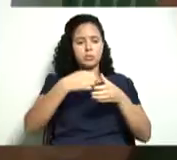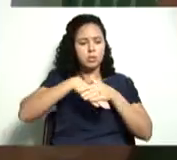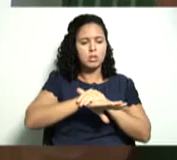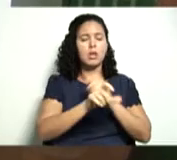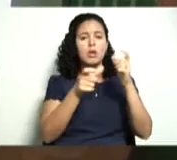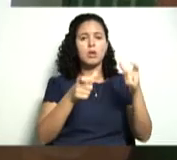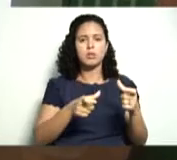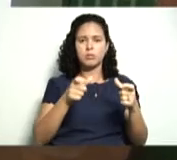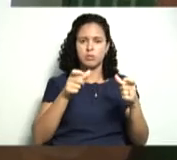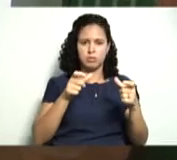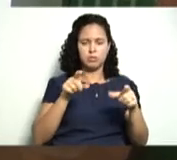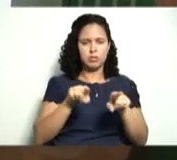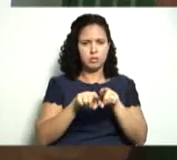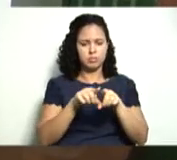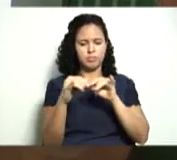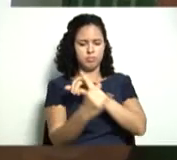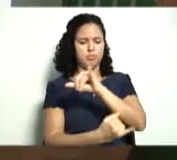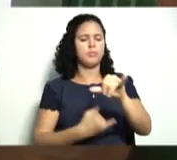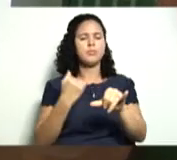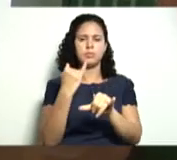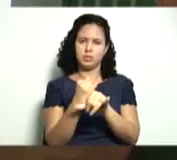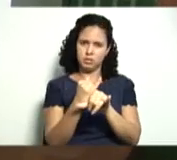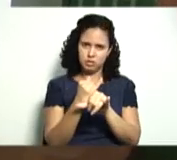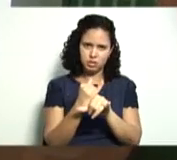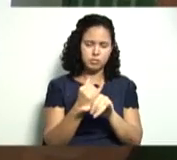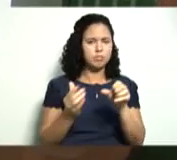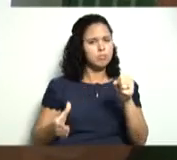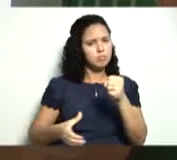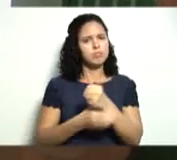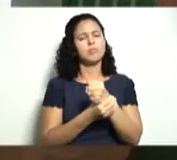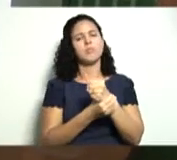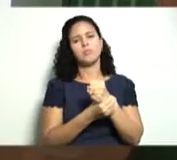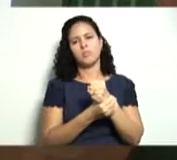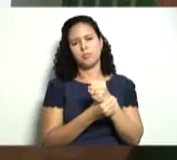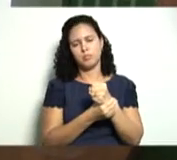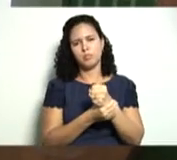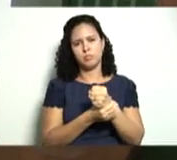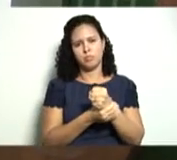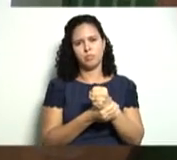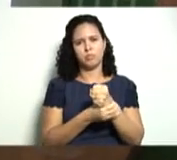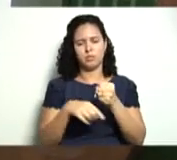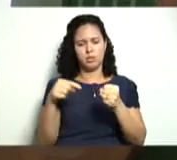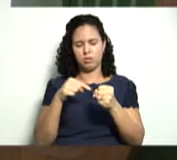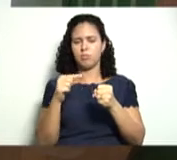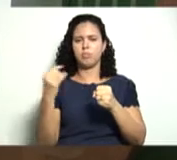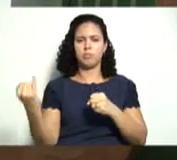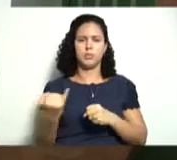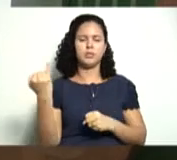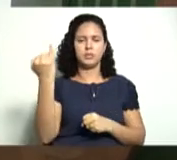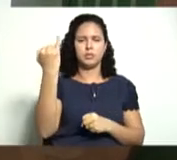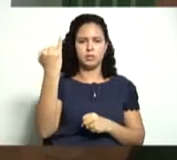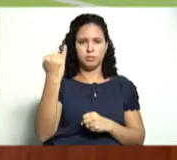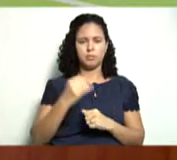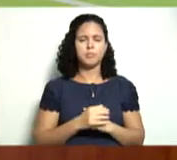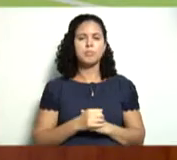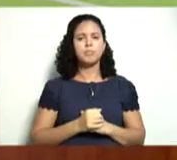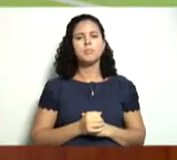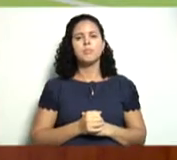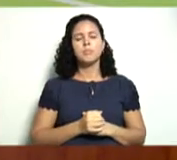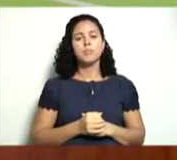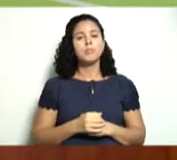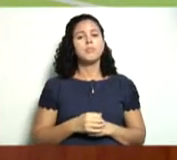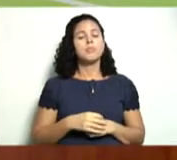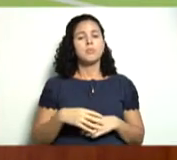uma uma segurança uma das mães da segurança que estão sendo utilizado isso e isso passou e é